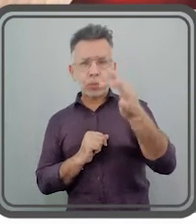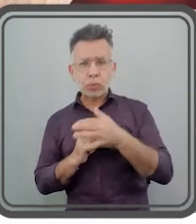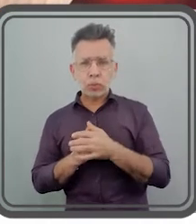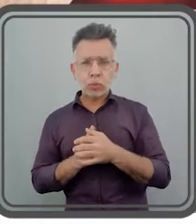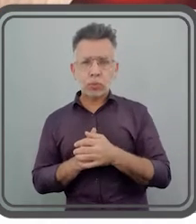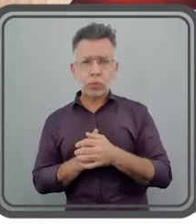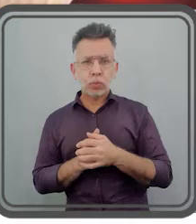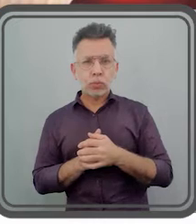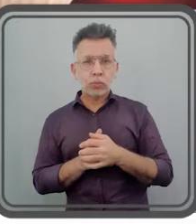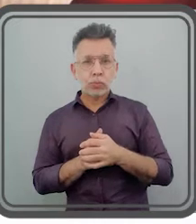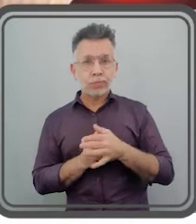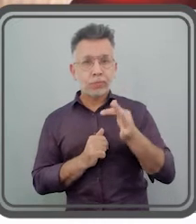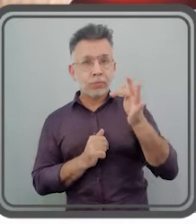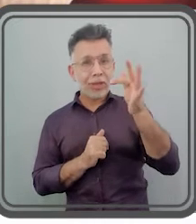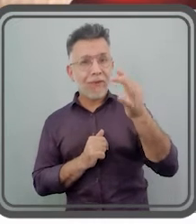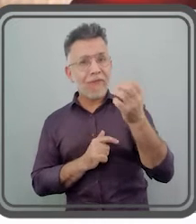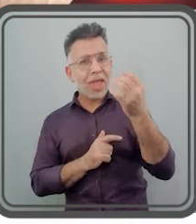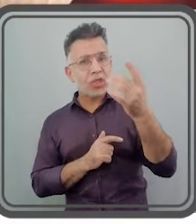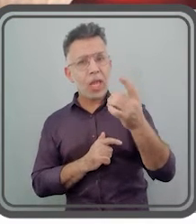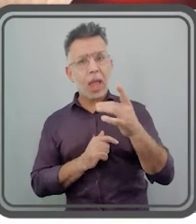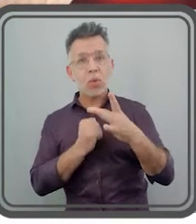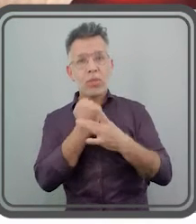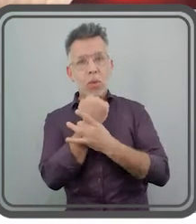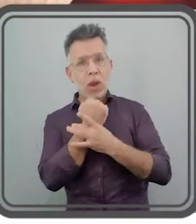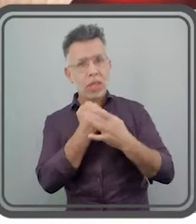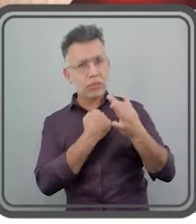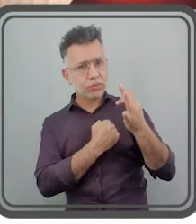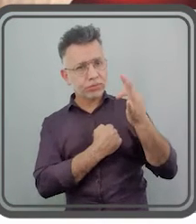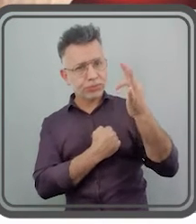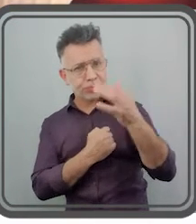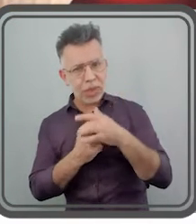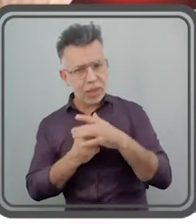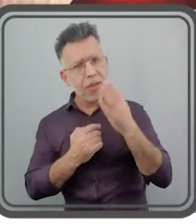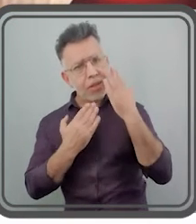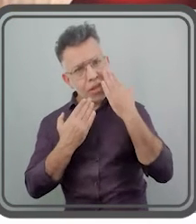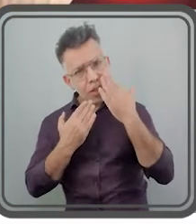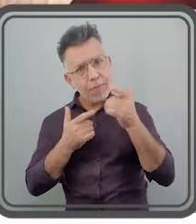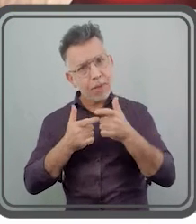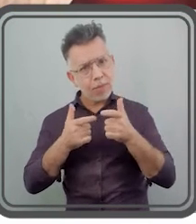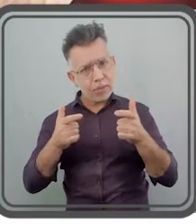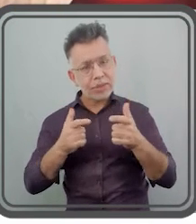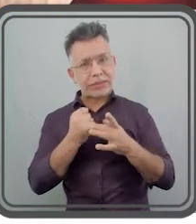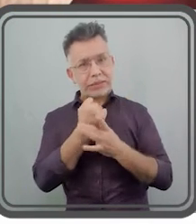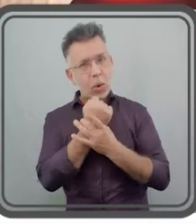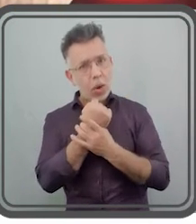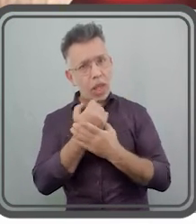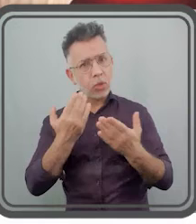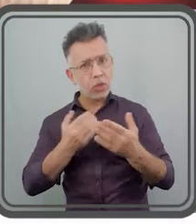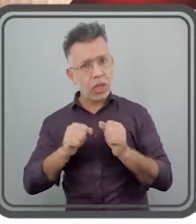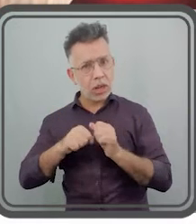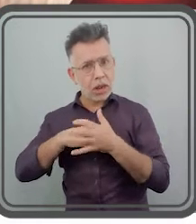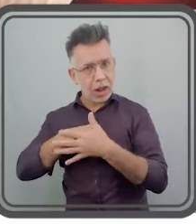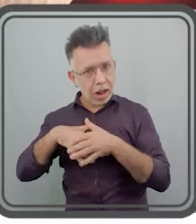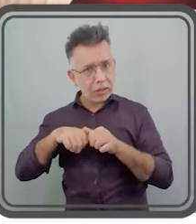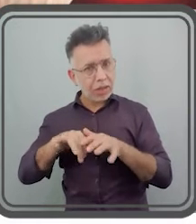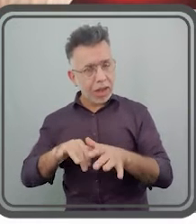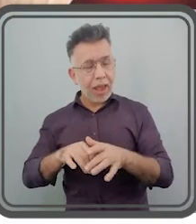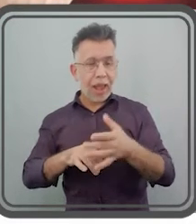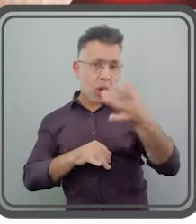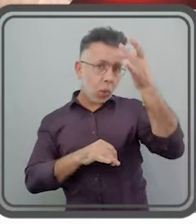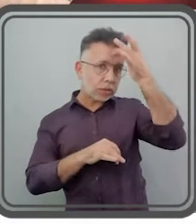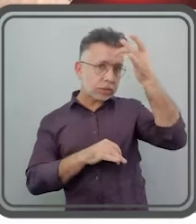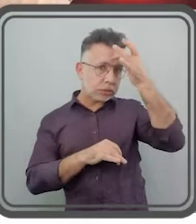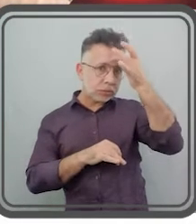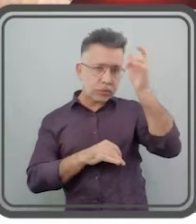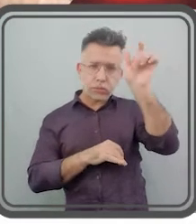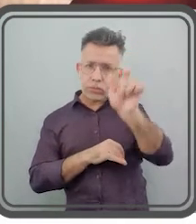pensar em viajar com segurança né a gente sabe que boa parte da segurança hoje em dia Ana para de me ela envolve consciência